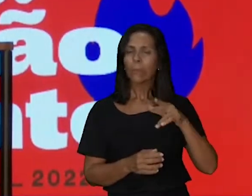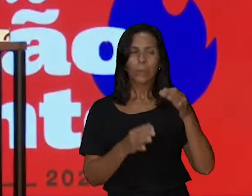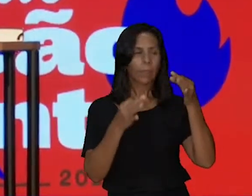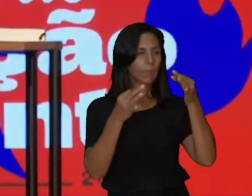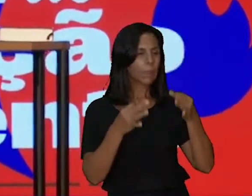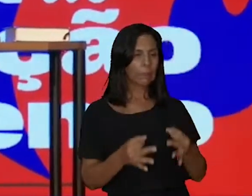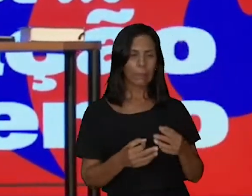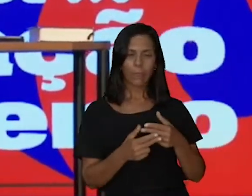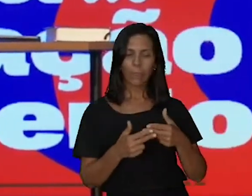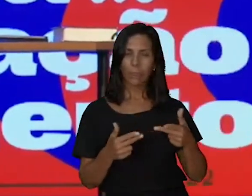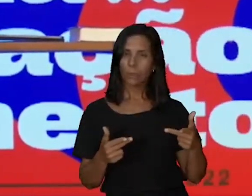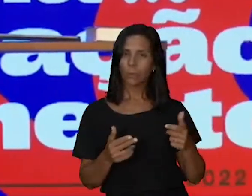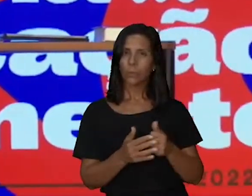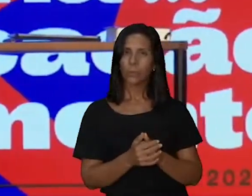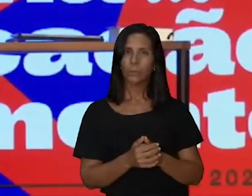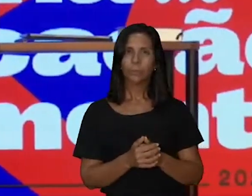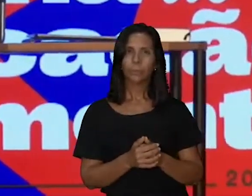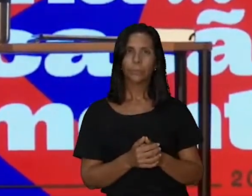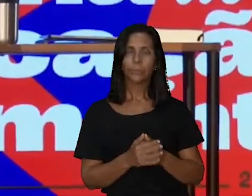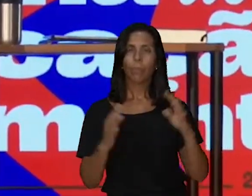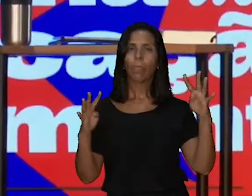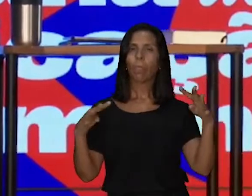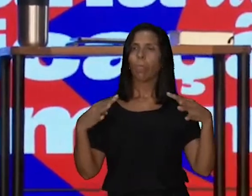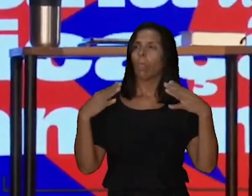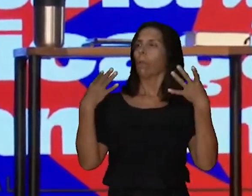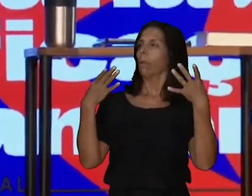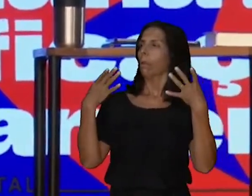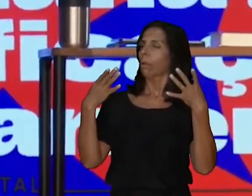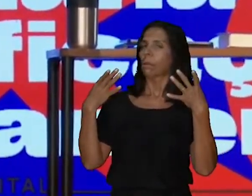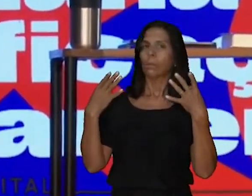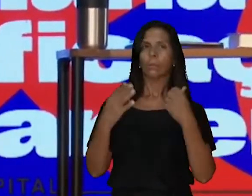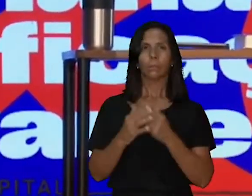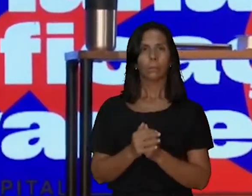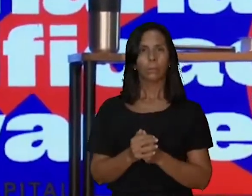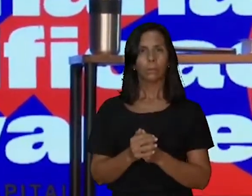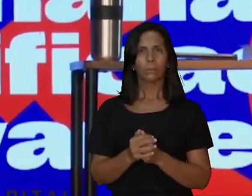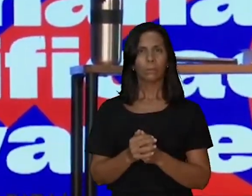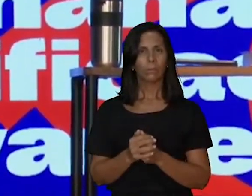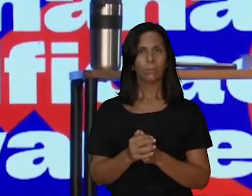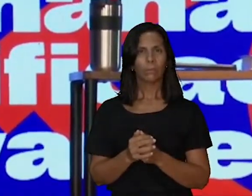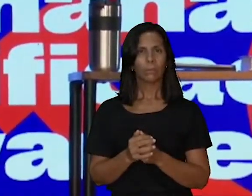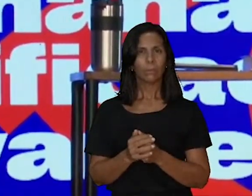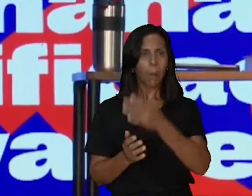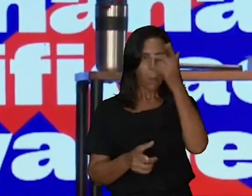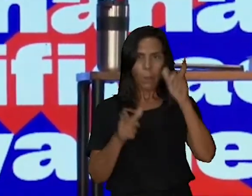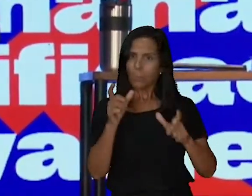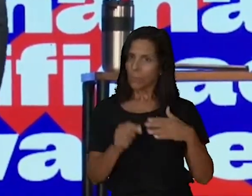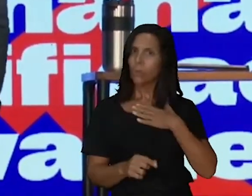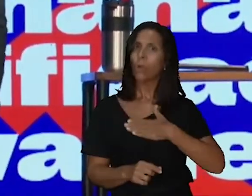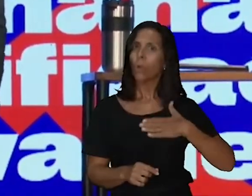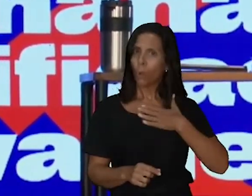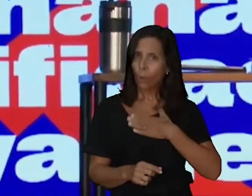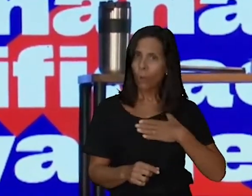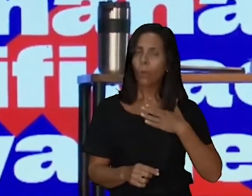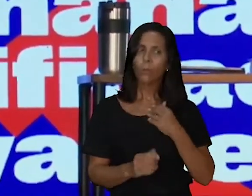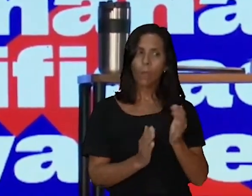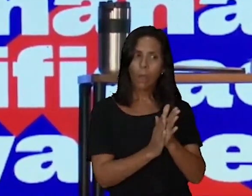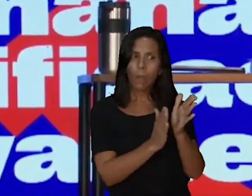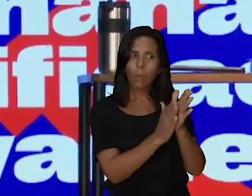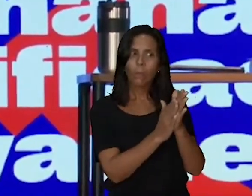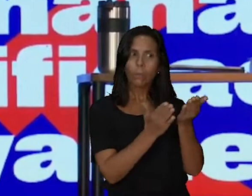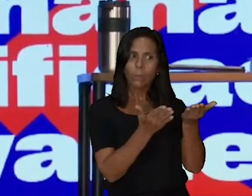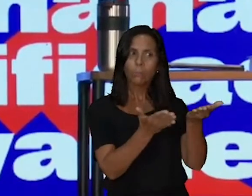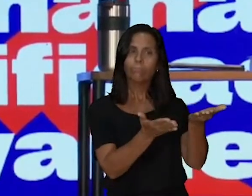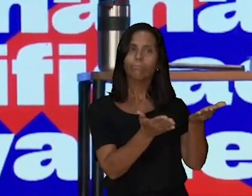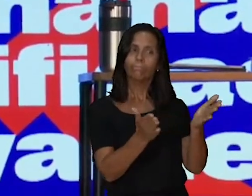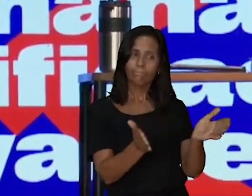Desejo de reconhecimento humano. Reconhecimento humano é um negócio bom. Quem não gosta de ser encorajado, reconhecido, elogiado?